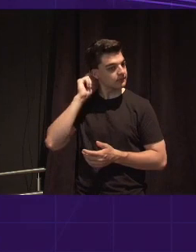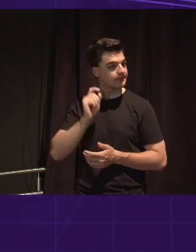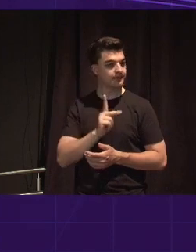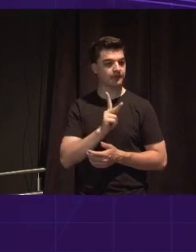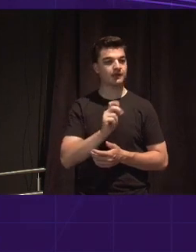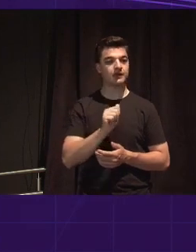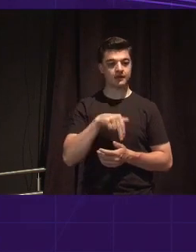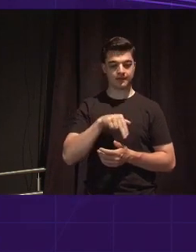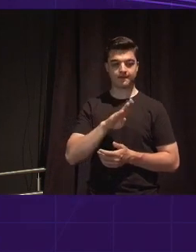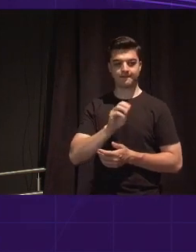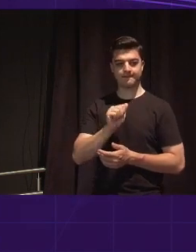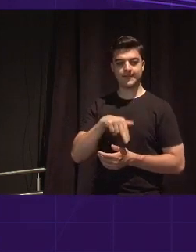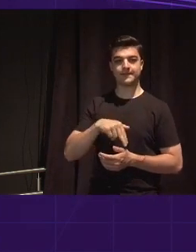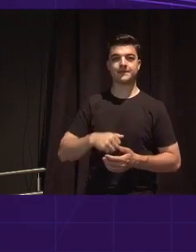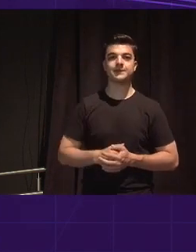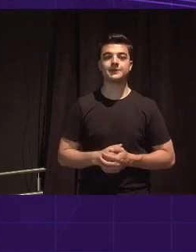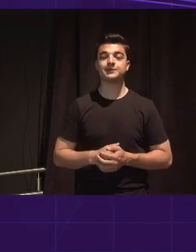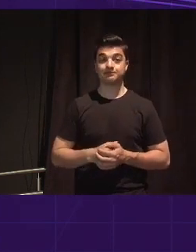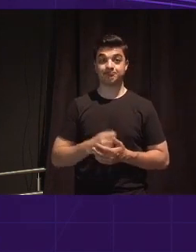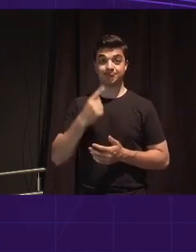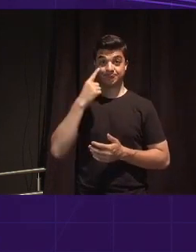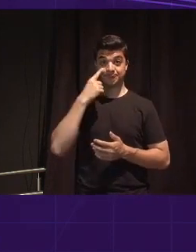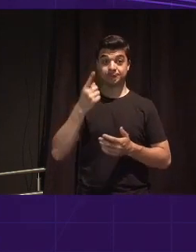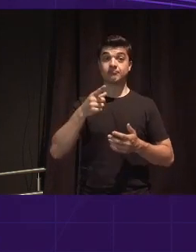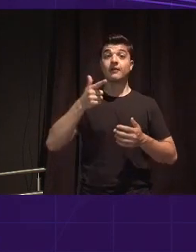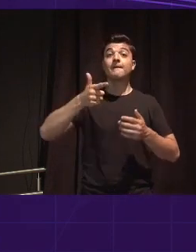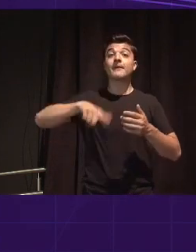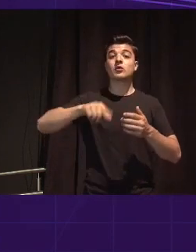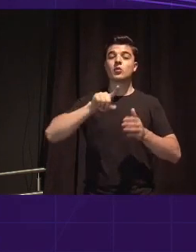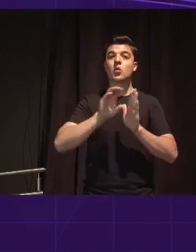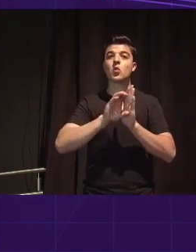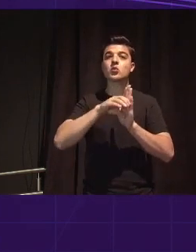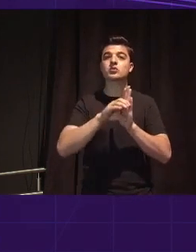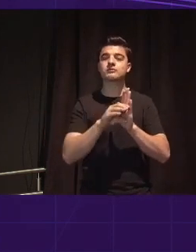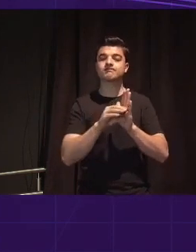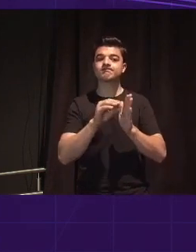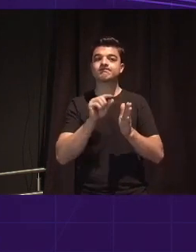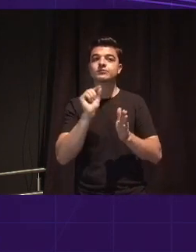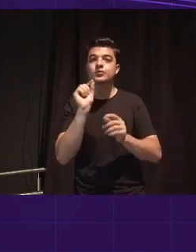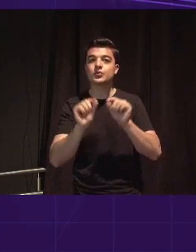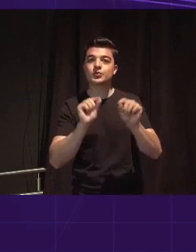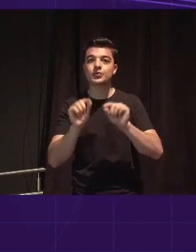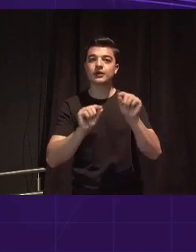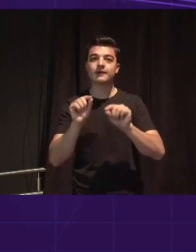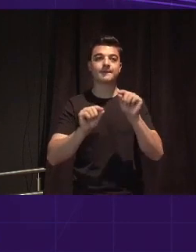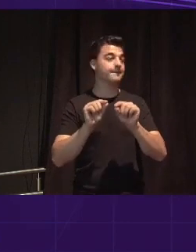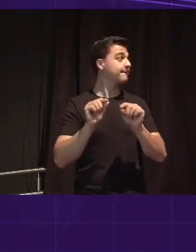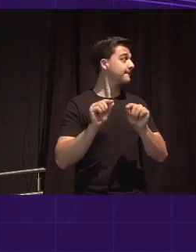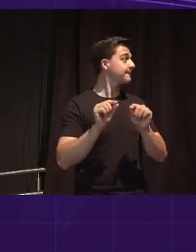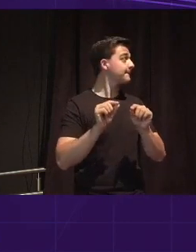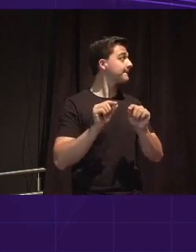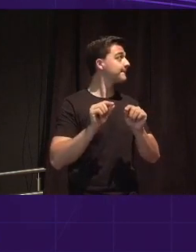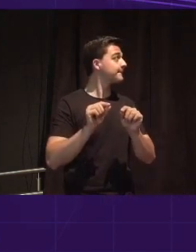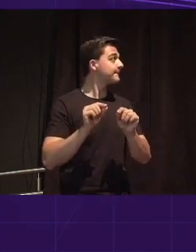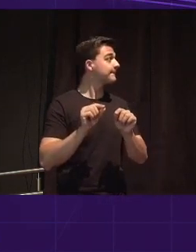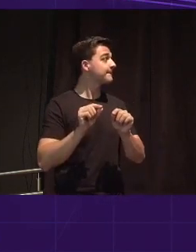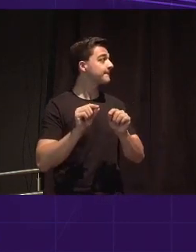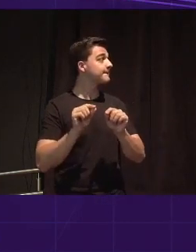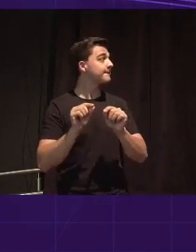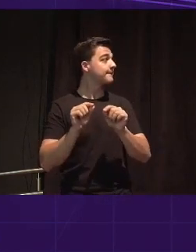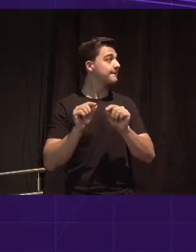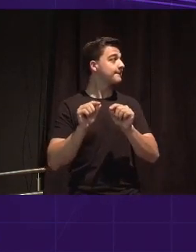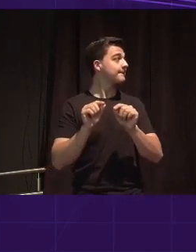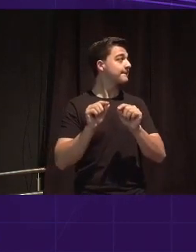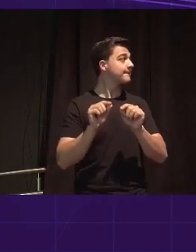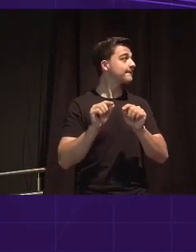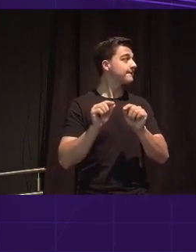de uma palestra na Joia Brasil desse ano, e a gente instituiu um conceito chamado Release Management, aonde a gente usa um pouquinho de Fit for Purpose